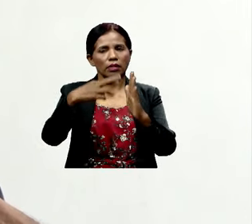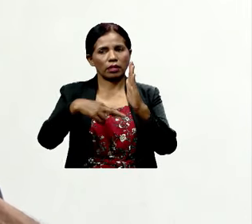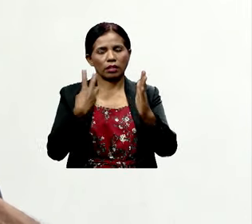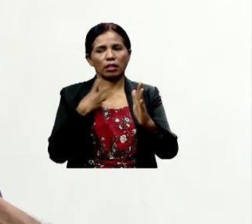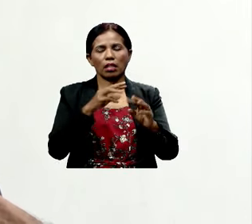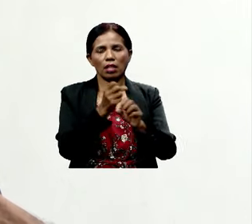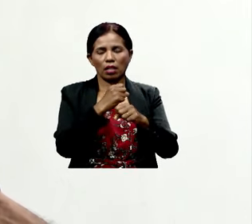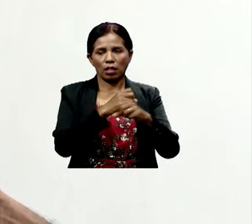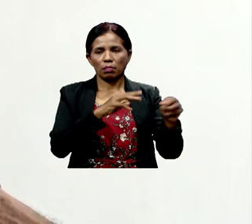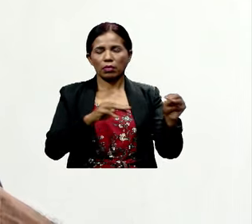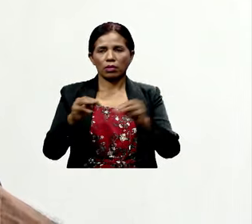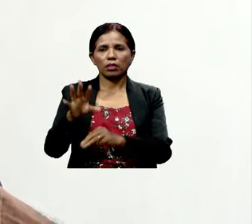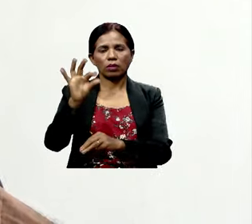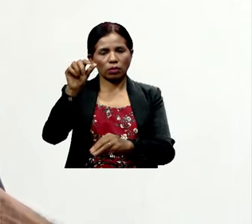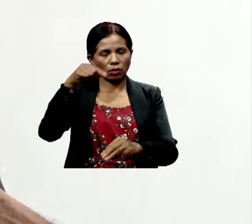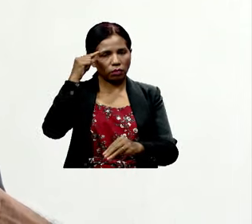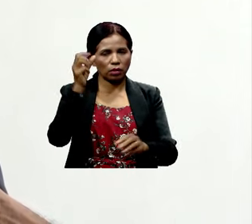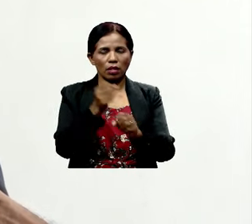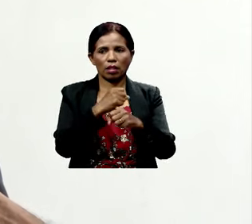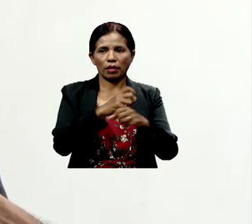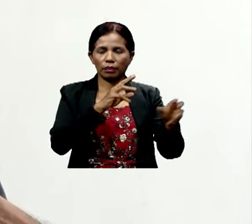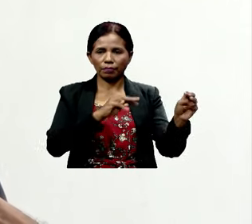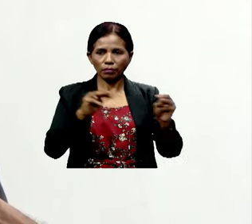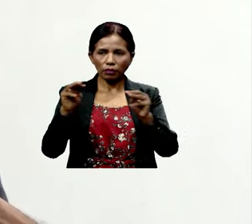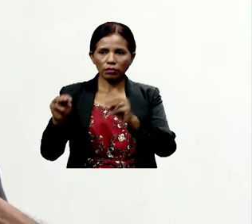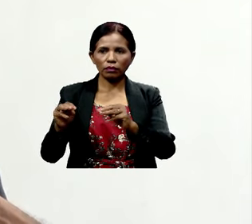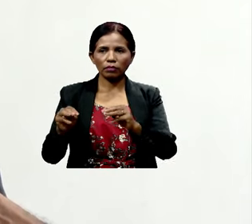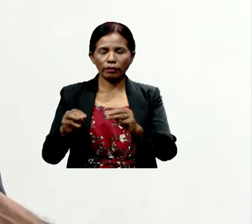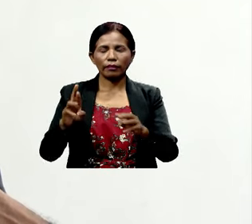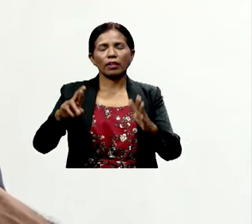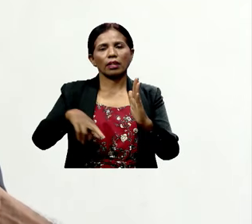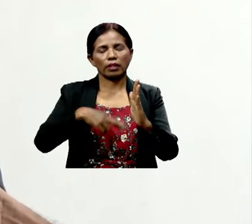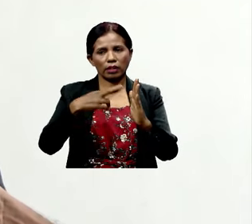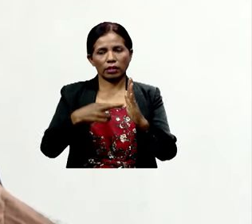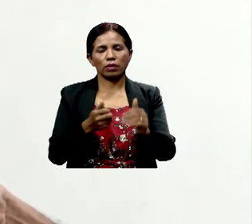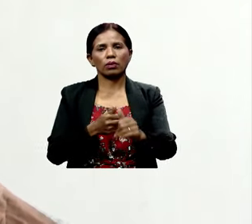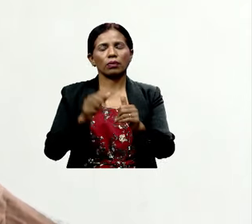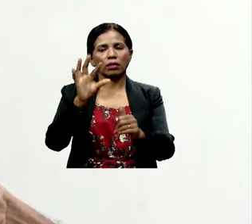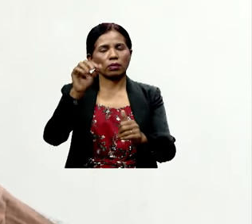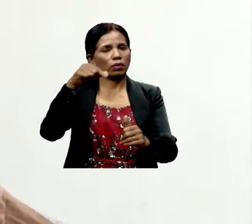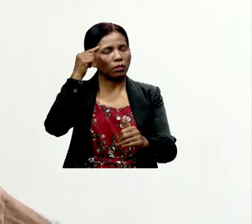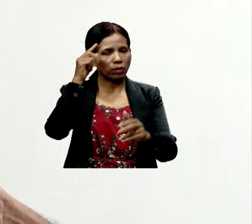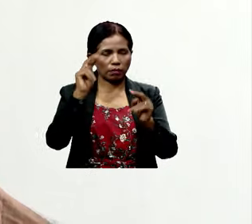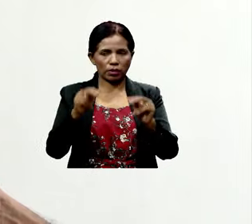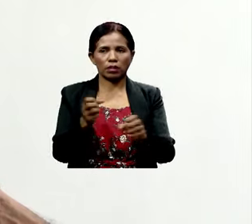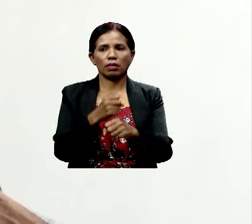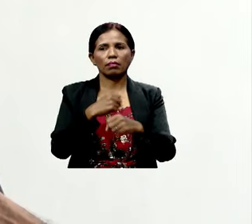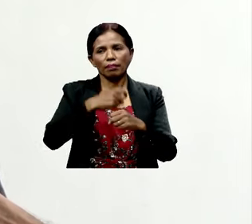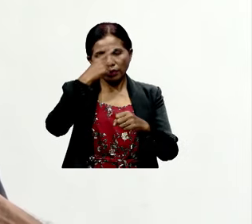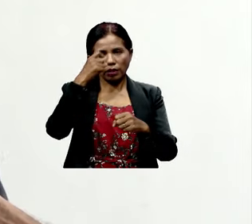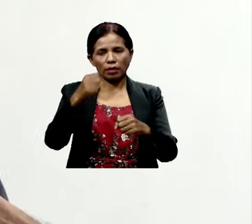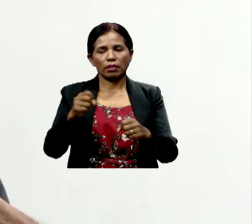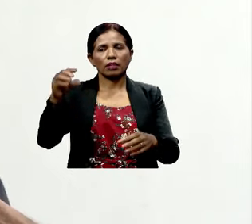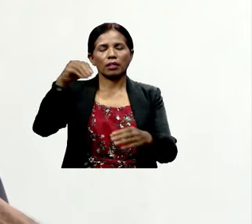mudanças do nono governo halo mudanças ba princípios balo que tu nono governo precisa halo também nem também